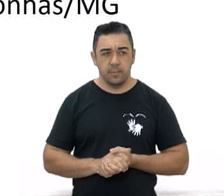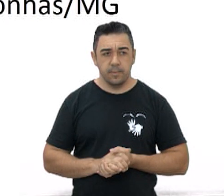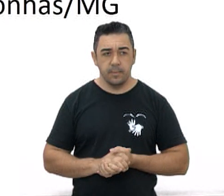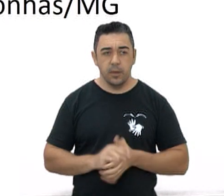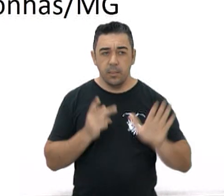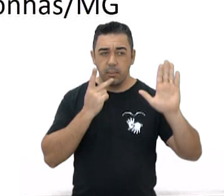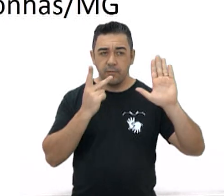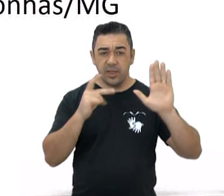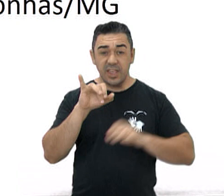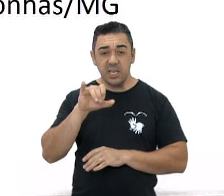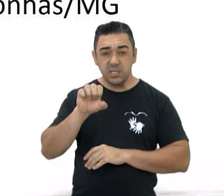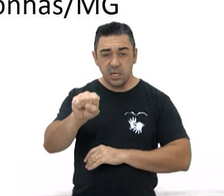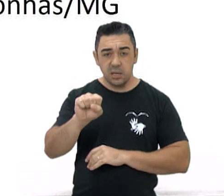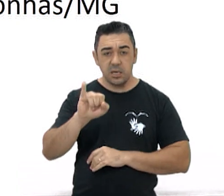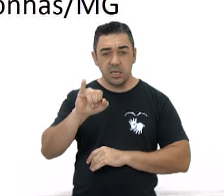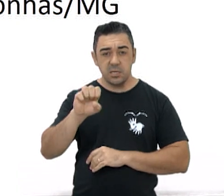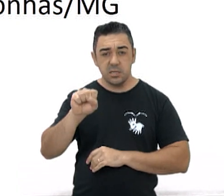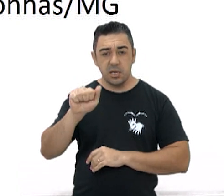Profeta Isaías.